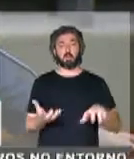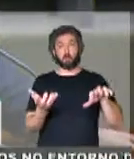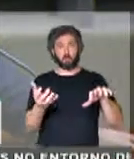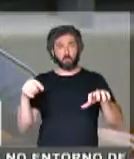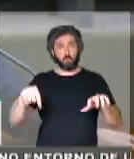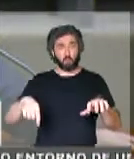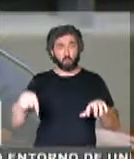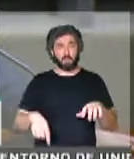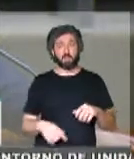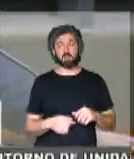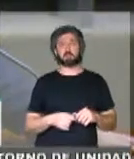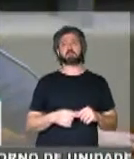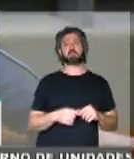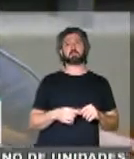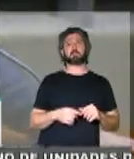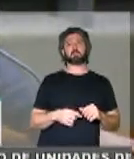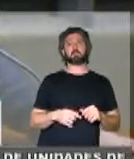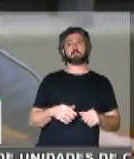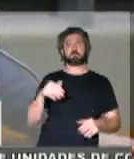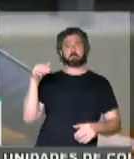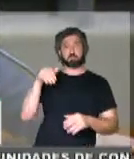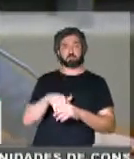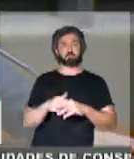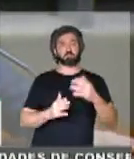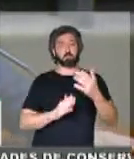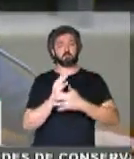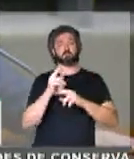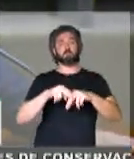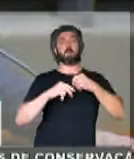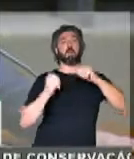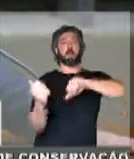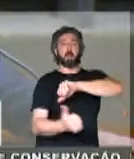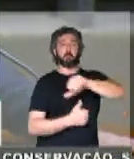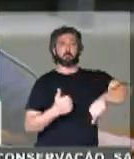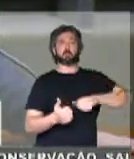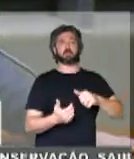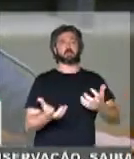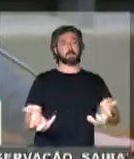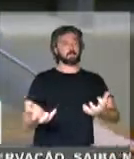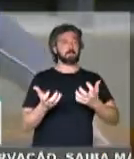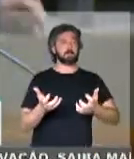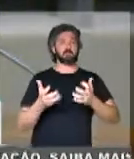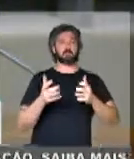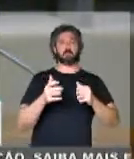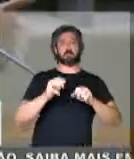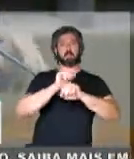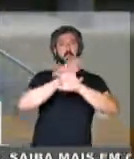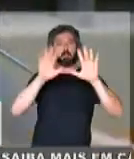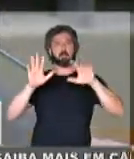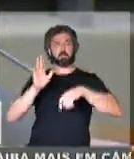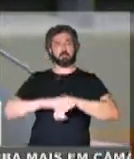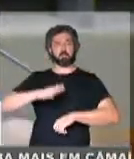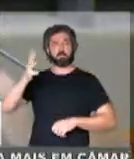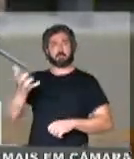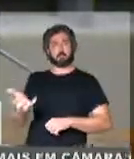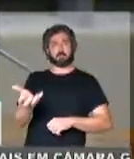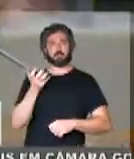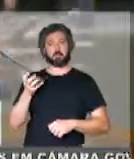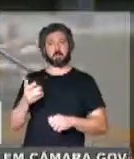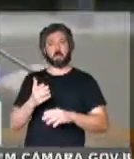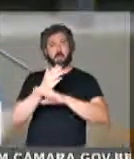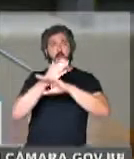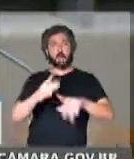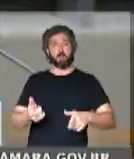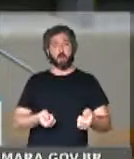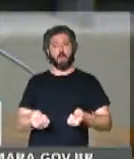que um Congresso Nacional, que se elegeu sobre a pauta da renovação, da mudança, da transparência, de acabar